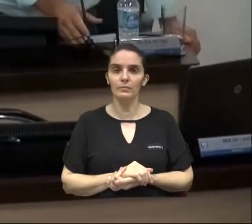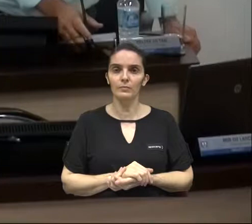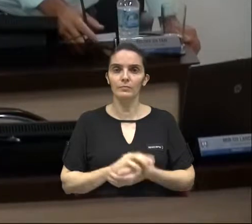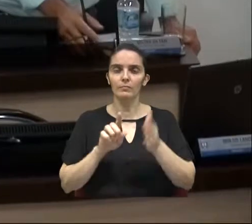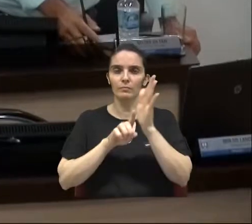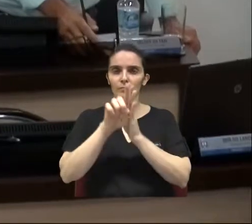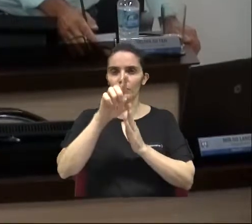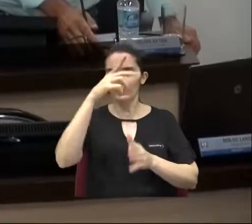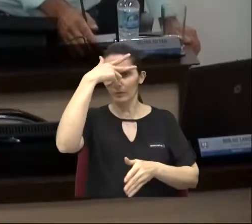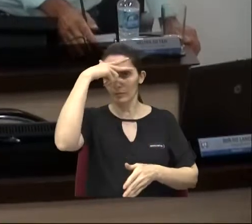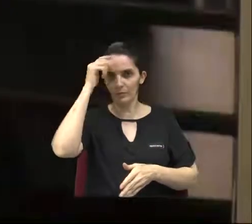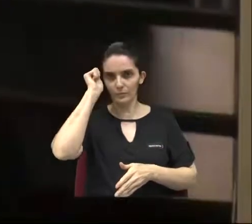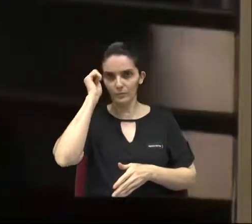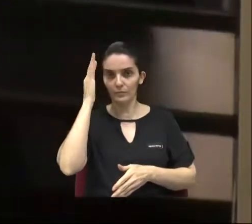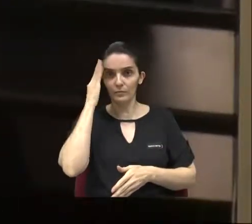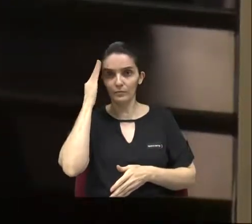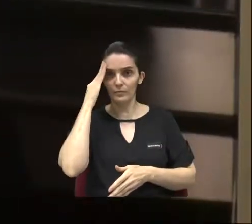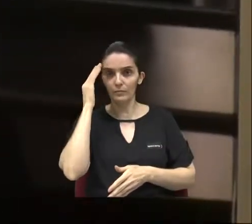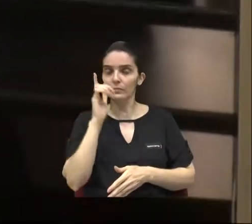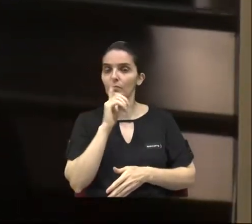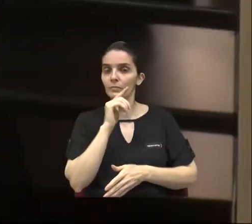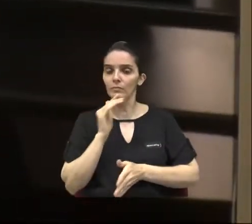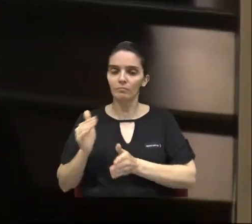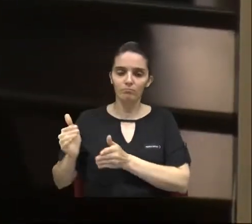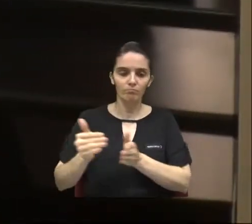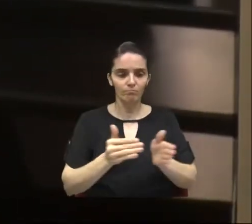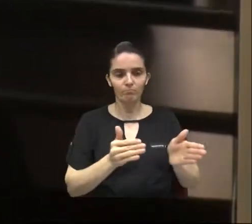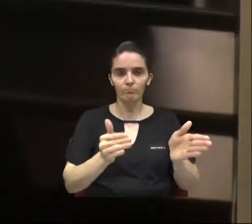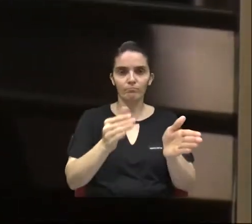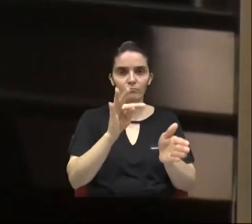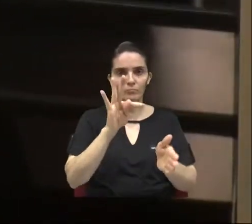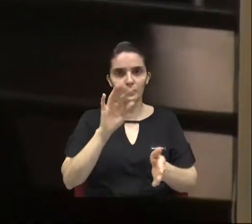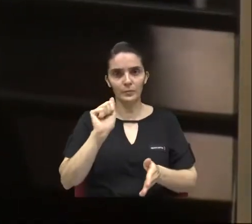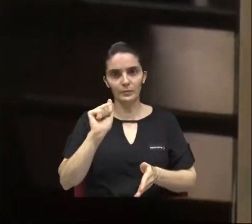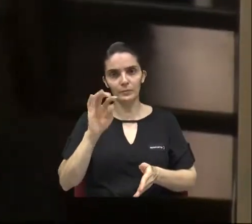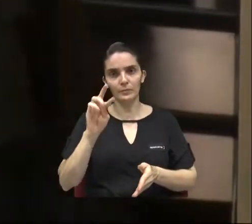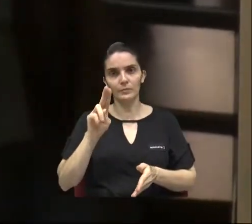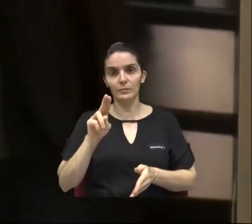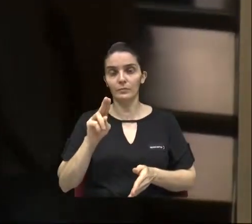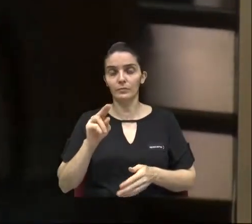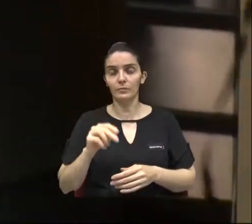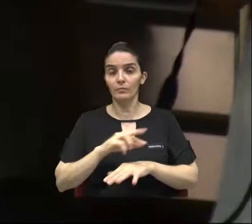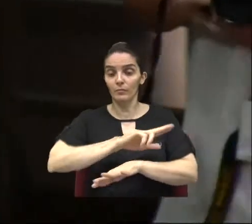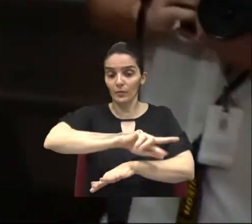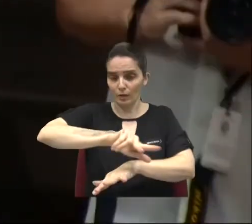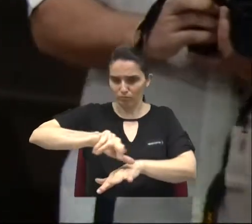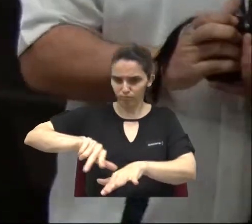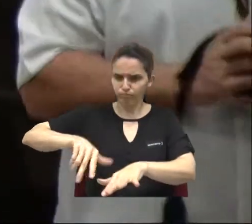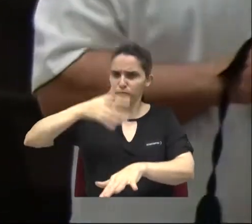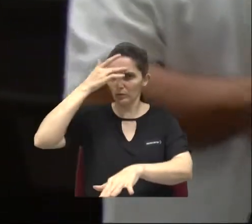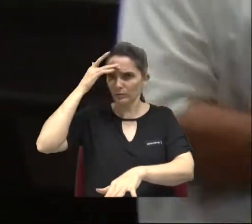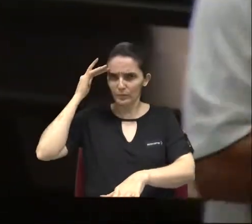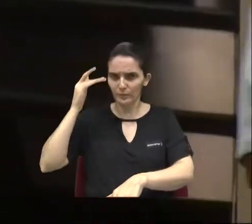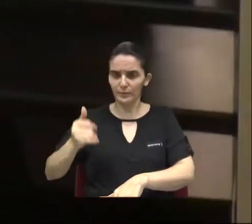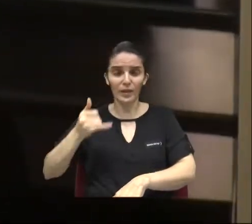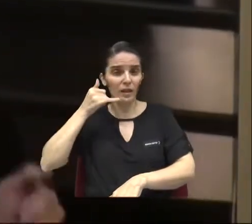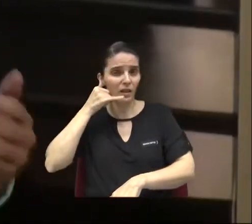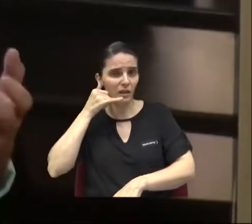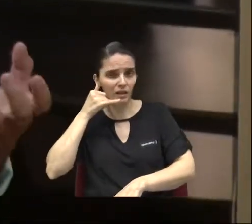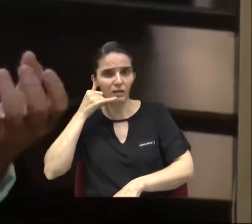requerimento sobre o Ribeirão Tatu, recebi várias ligações de moradores